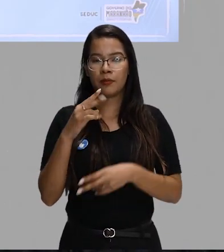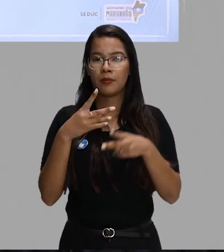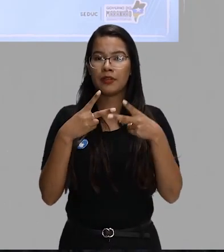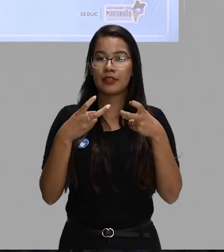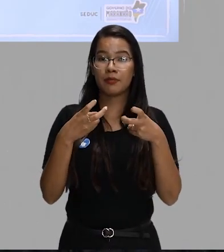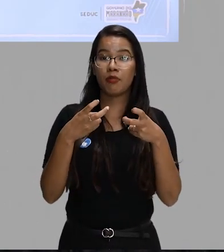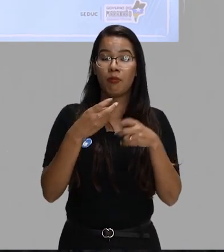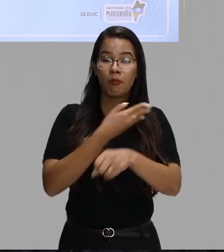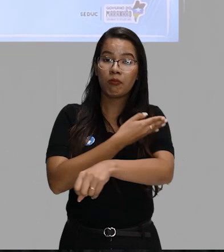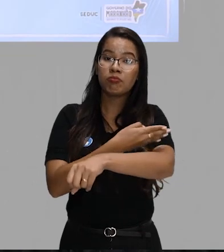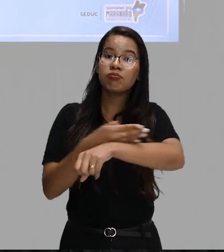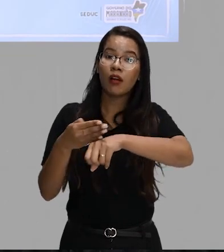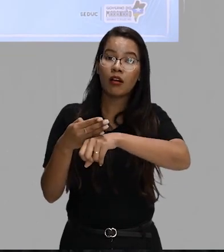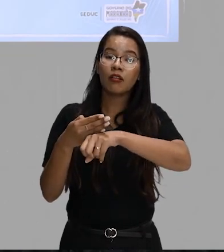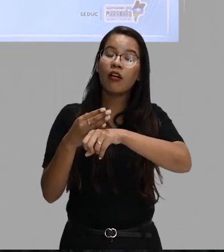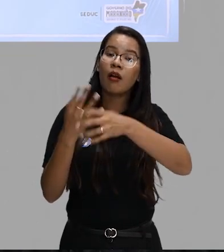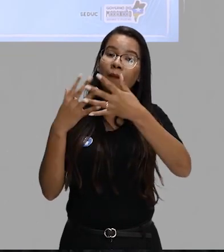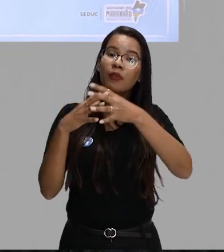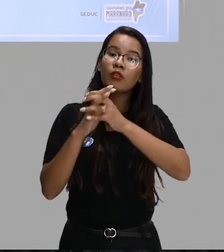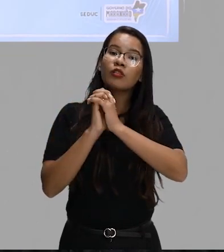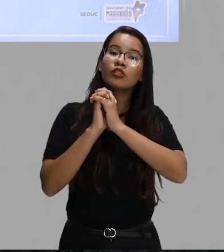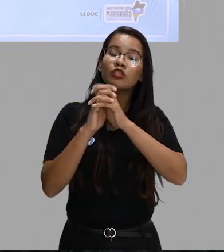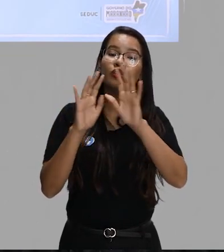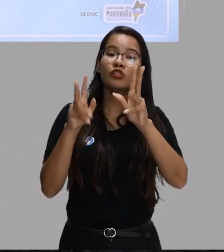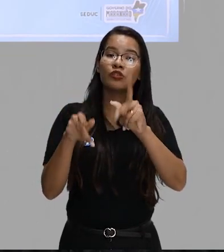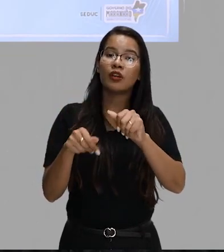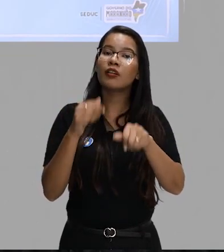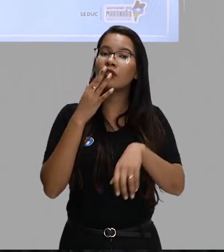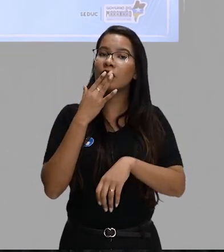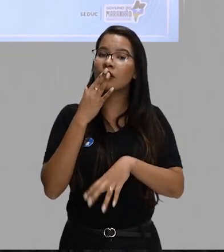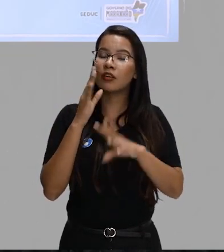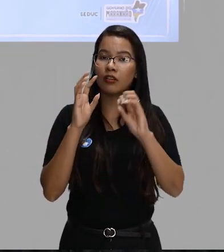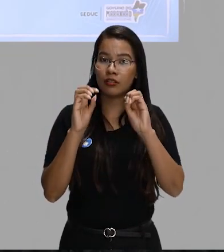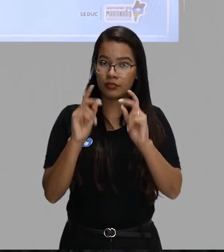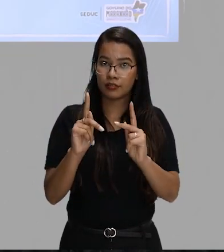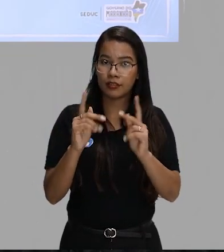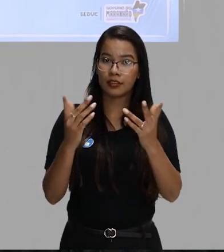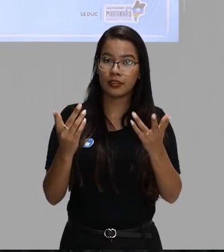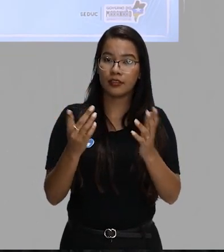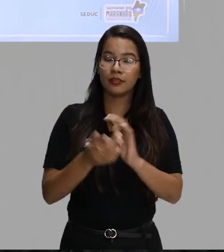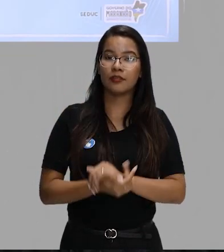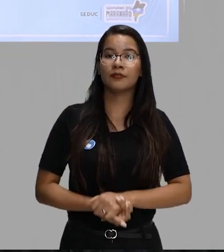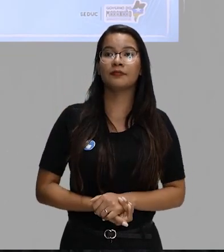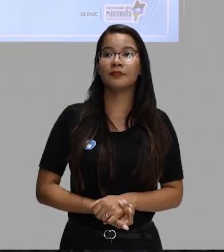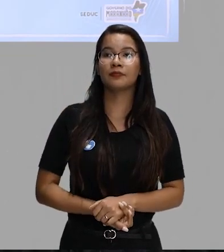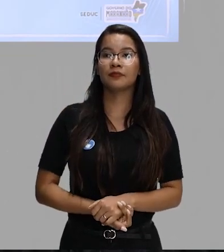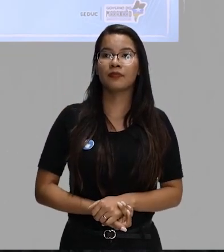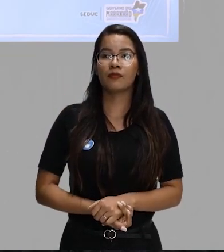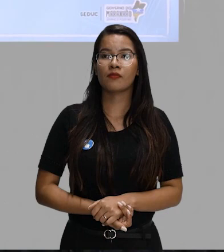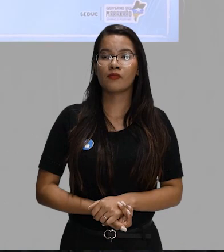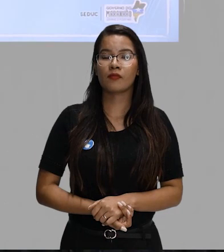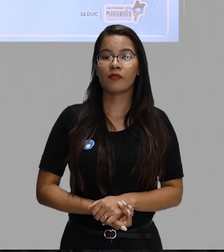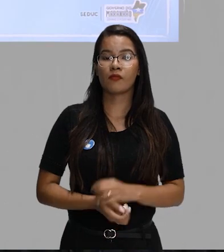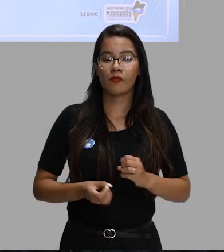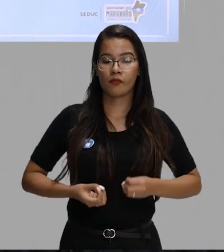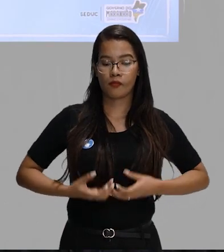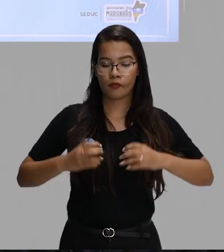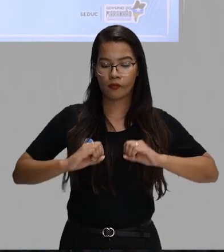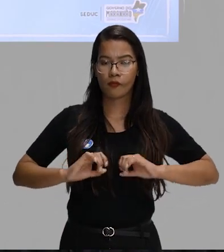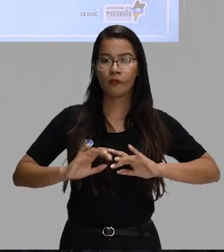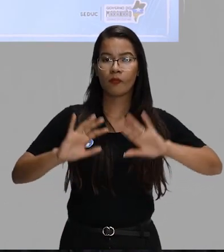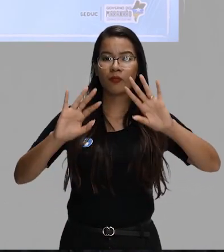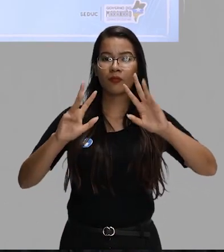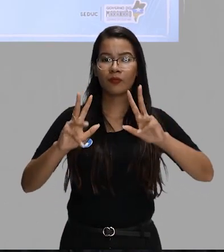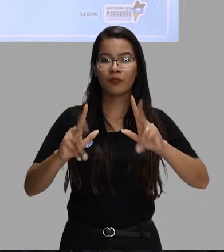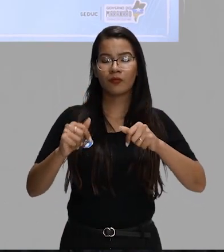é o branco, que é justamente a mistura de todas elas. Ok? Então, o corpo branco, ele reflete todas as